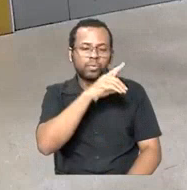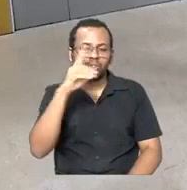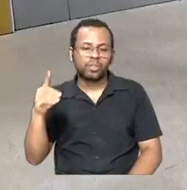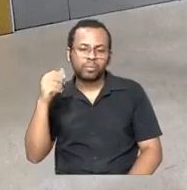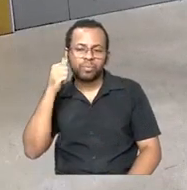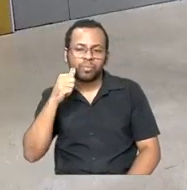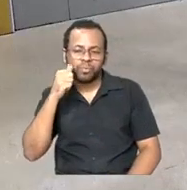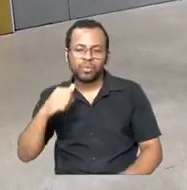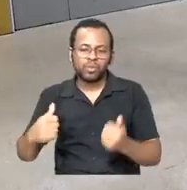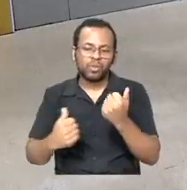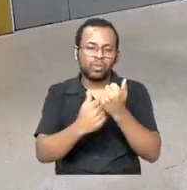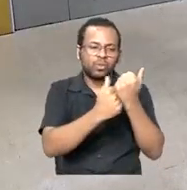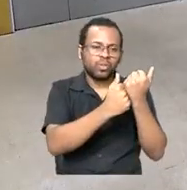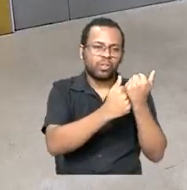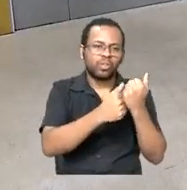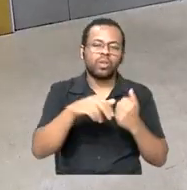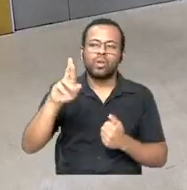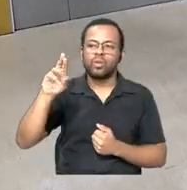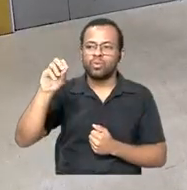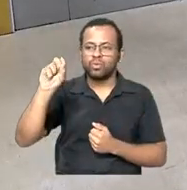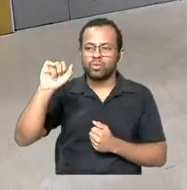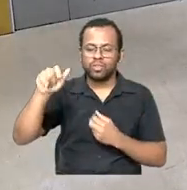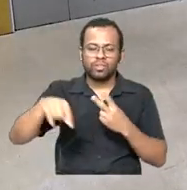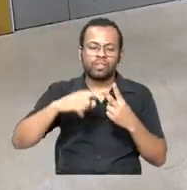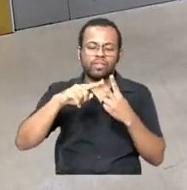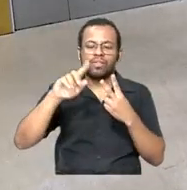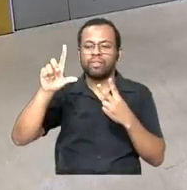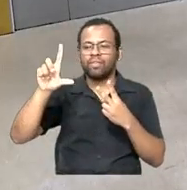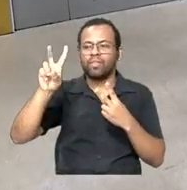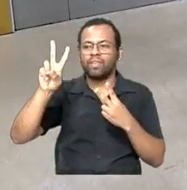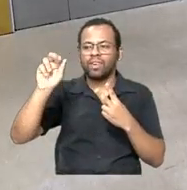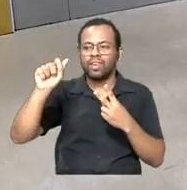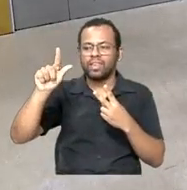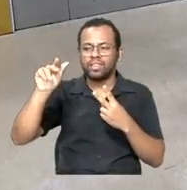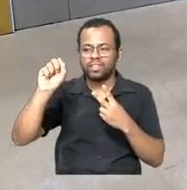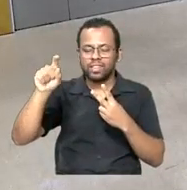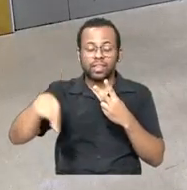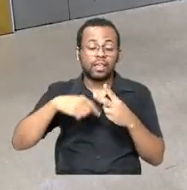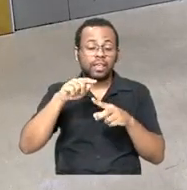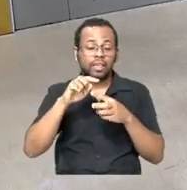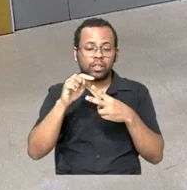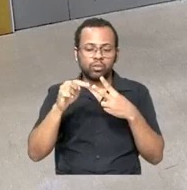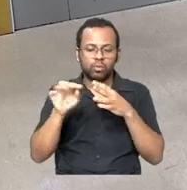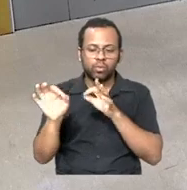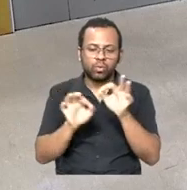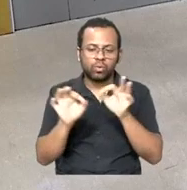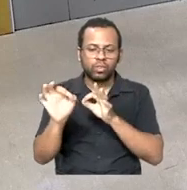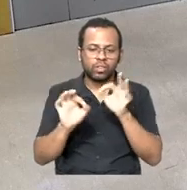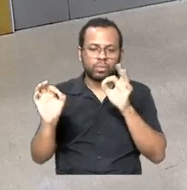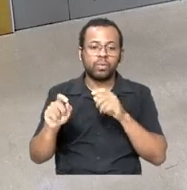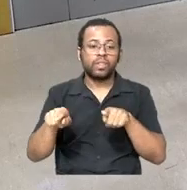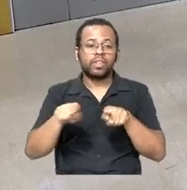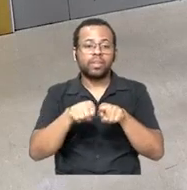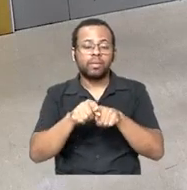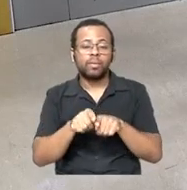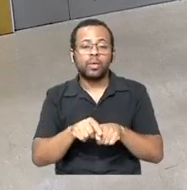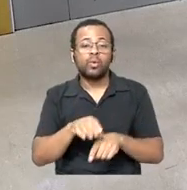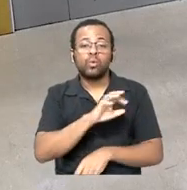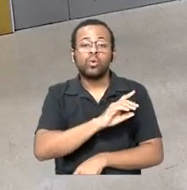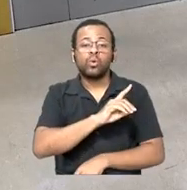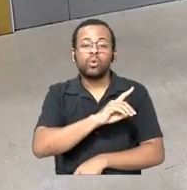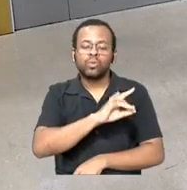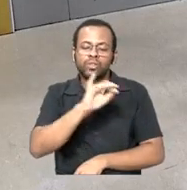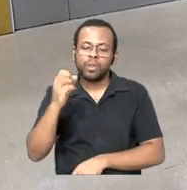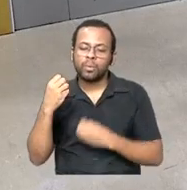hoje teremos o apoio da Rose santil da Valesca Melo daqui a pouquinho comanda o nosso Globo Ótimo dia também para o nosso